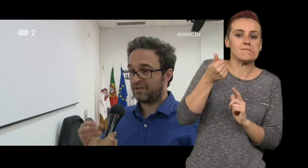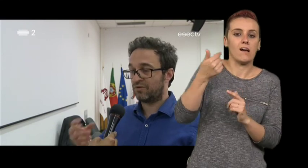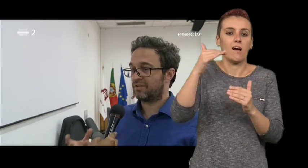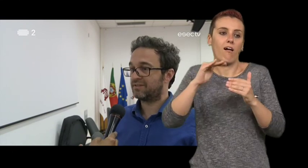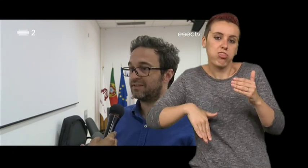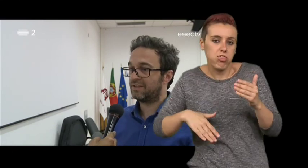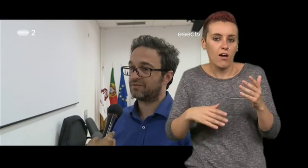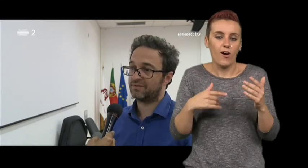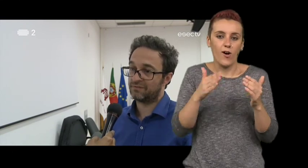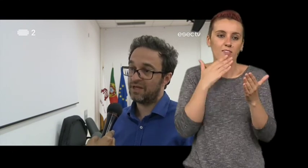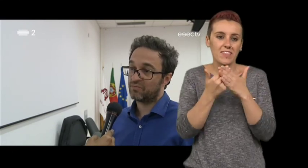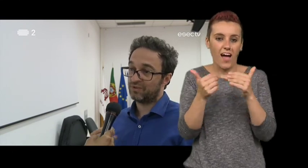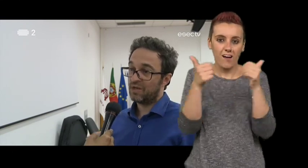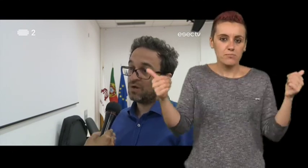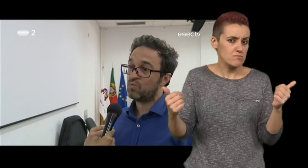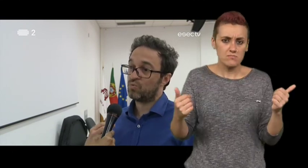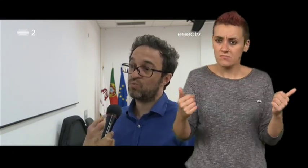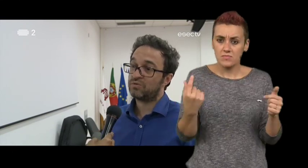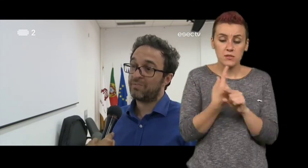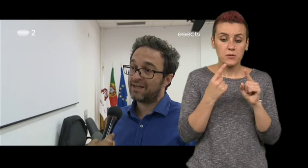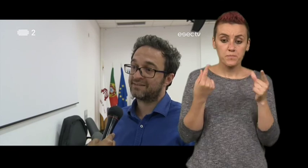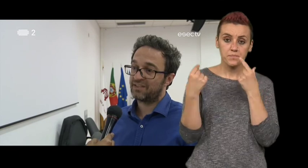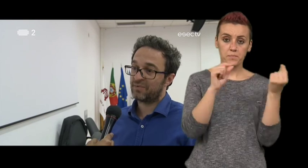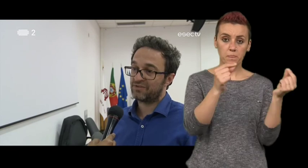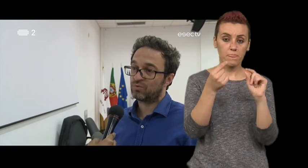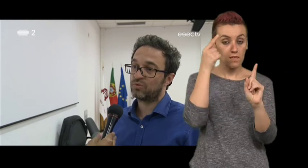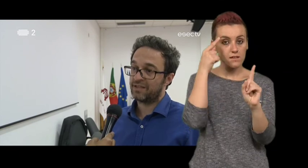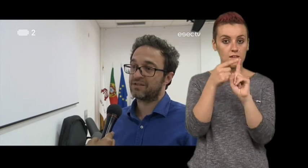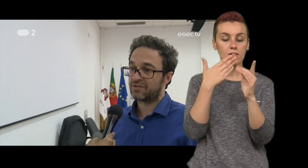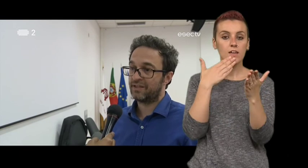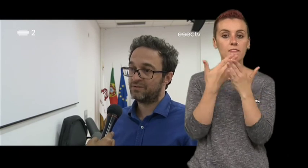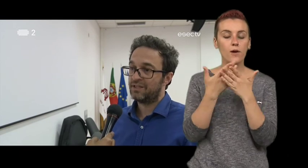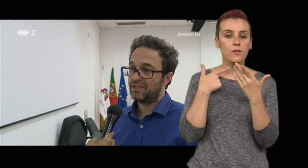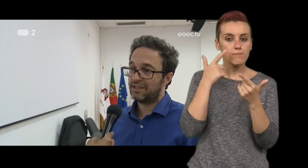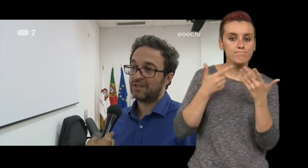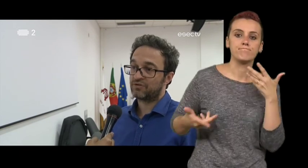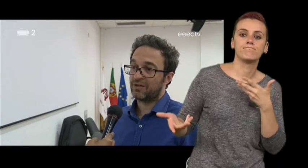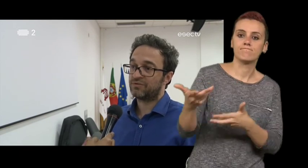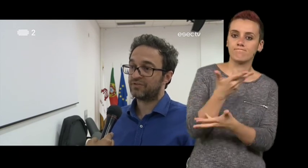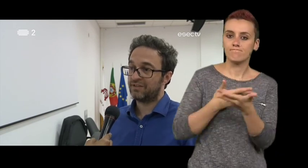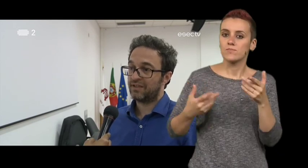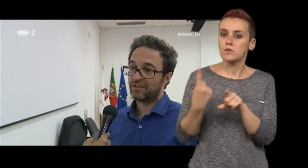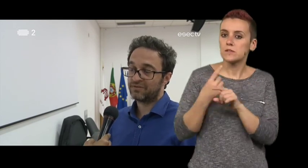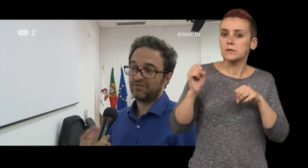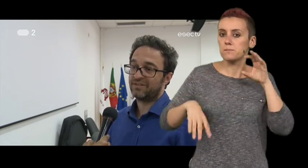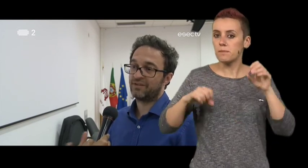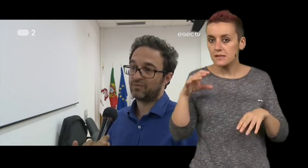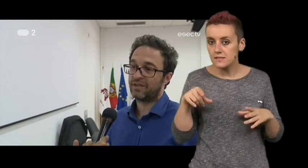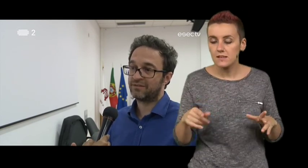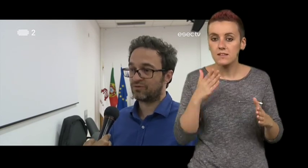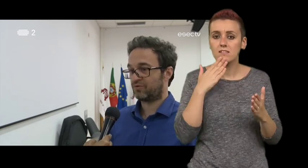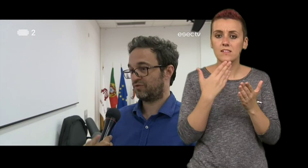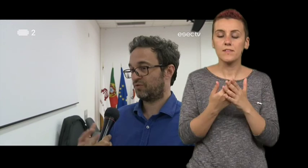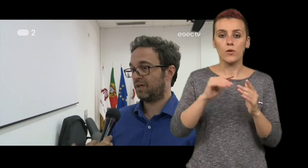ou meritocracia, não. Portanto, o debate serve para a gente colocar em questão aquilo que está a acontecer, aquilo que devia ser